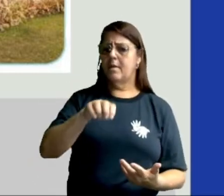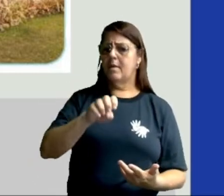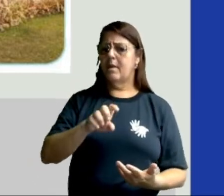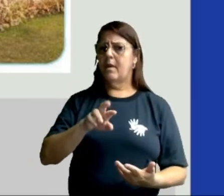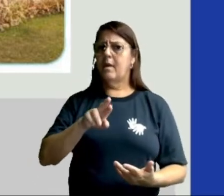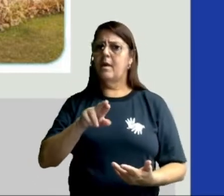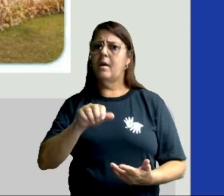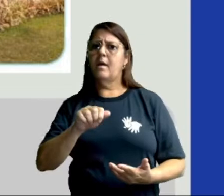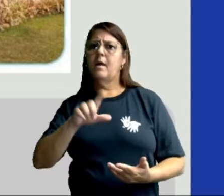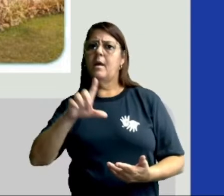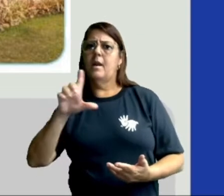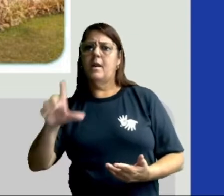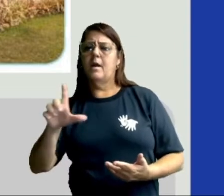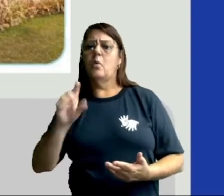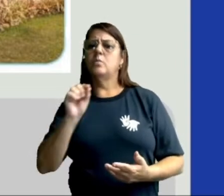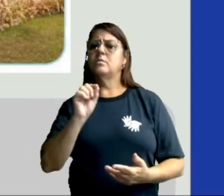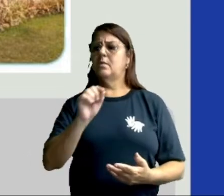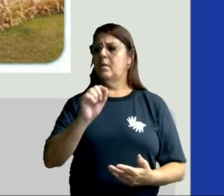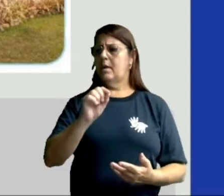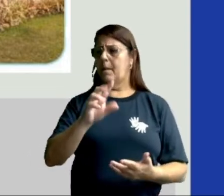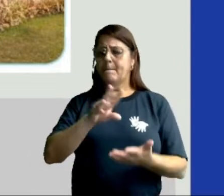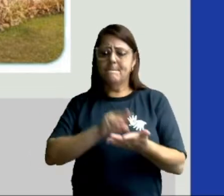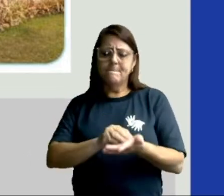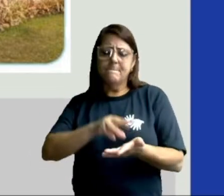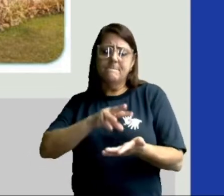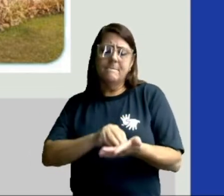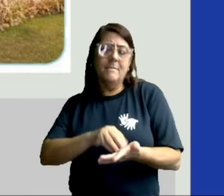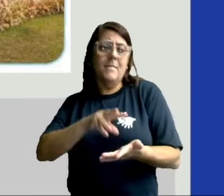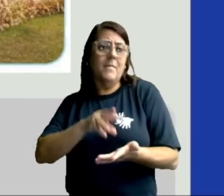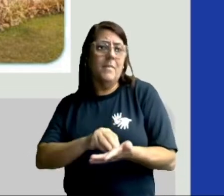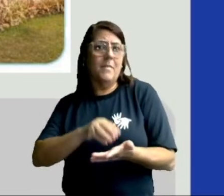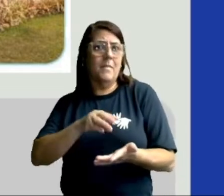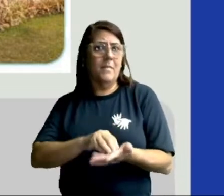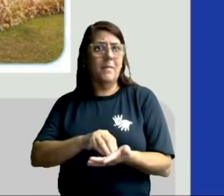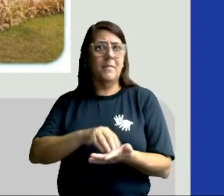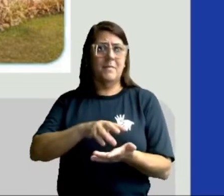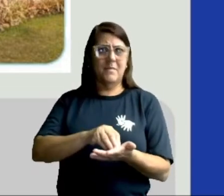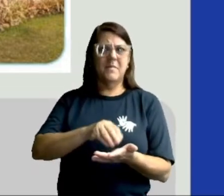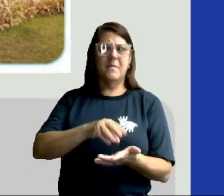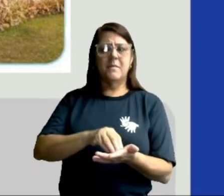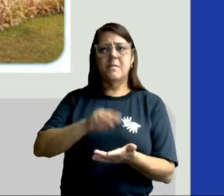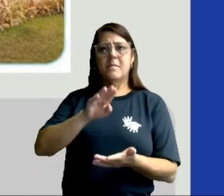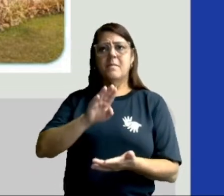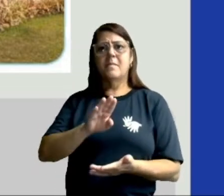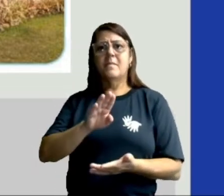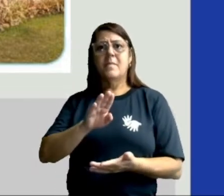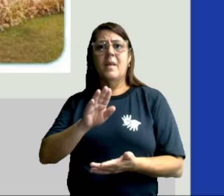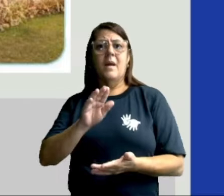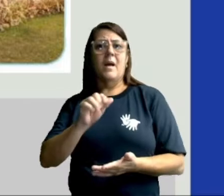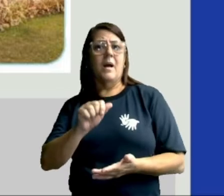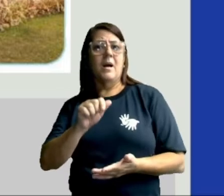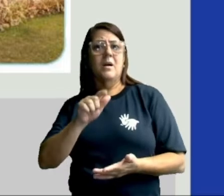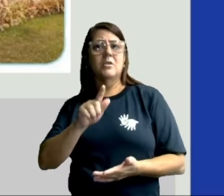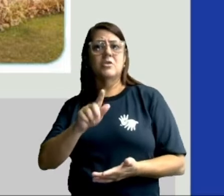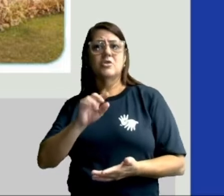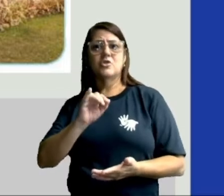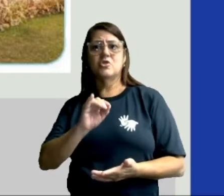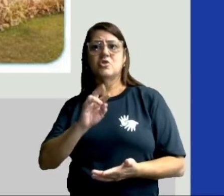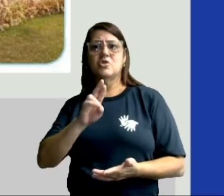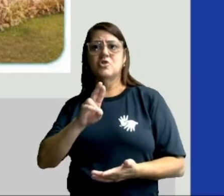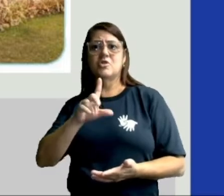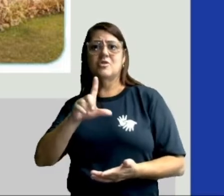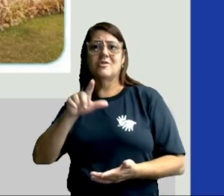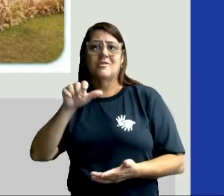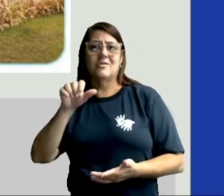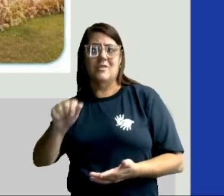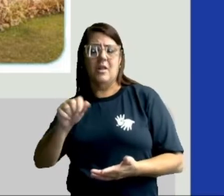mineral, né? Como nós podemos citar aqueles vasos que são feitos de argila, né? Essa